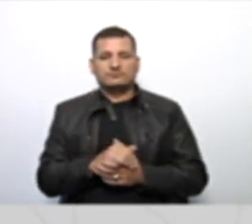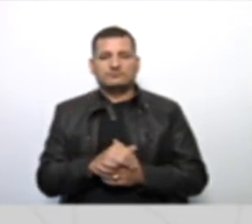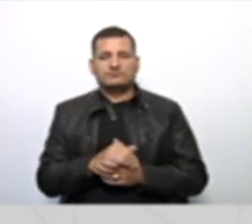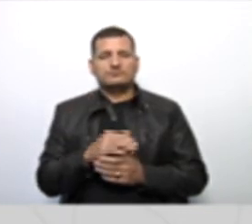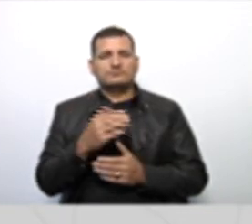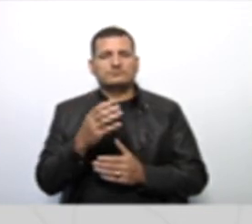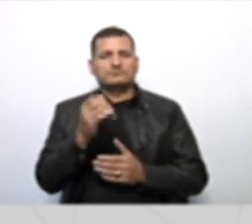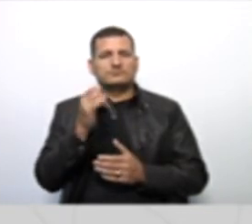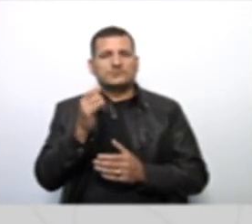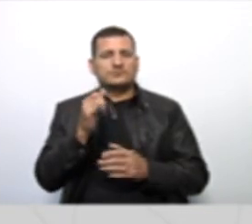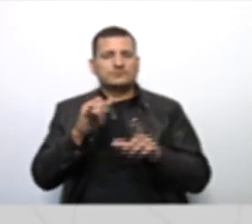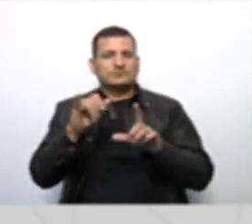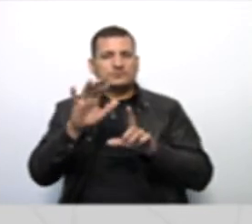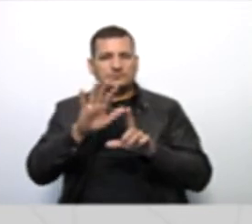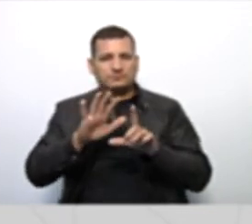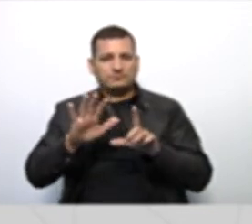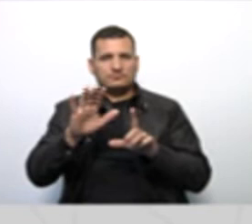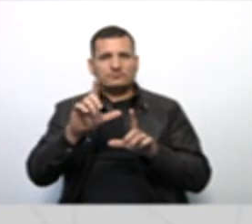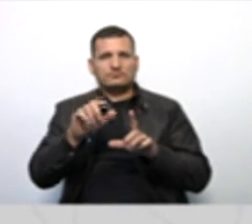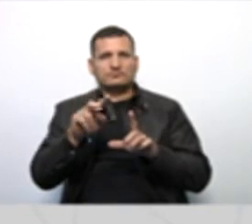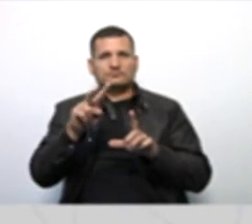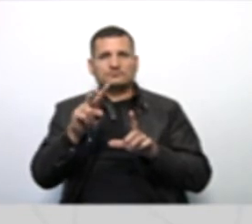um layout